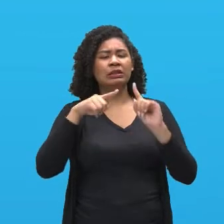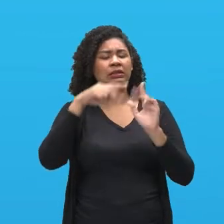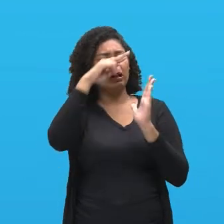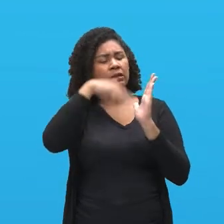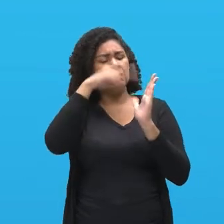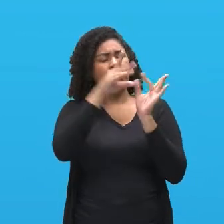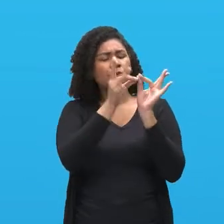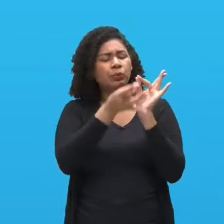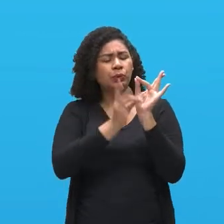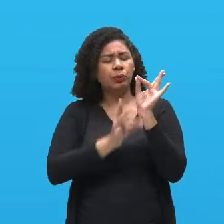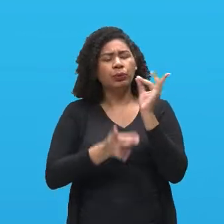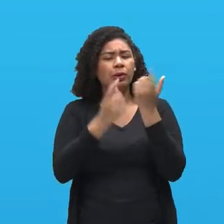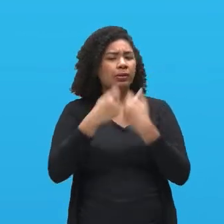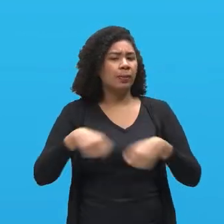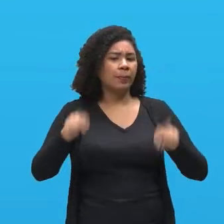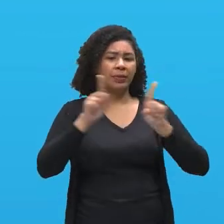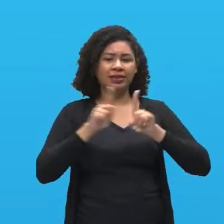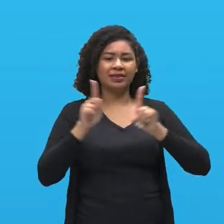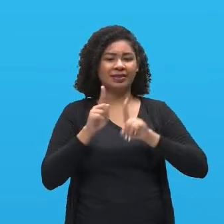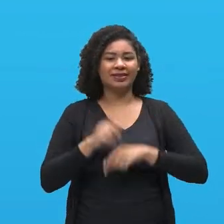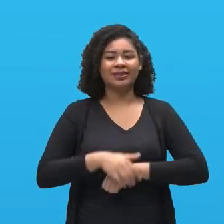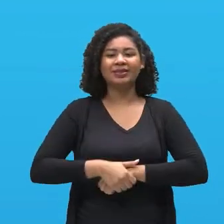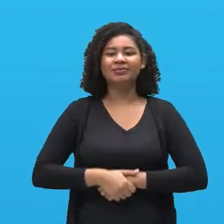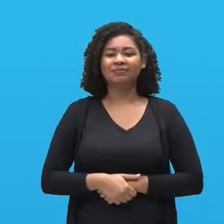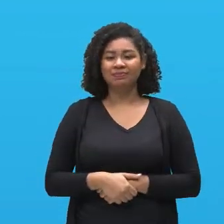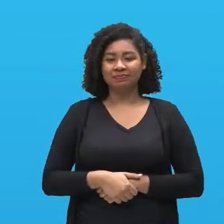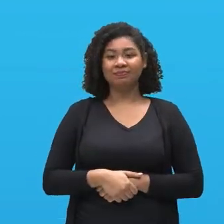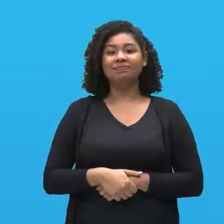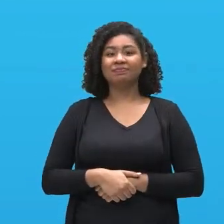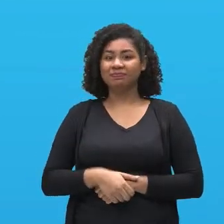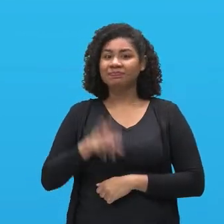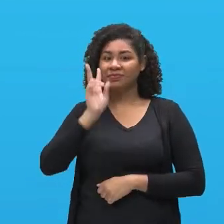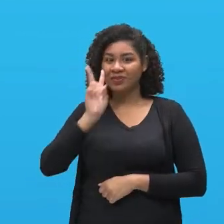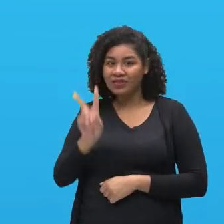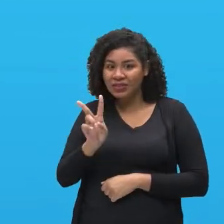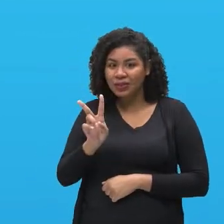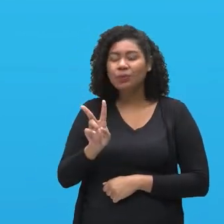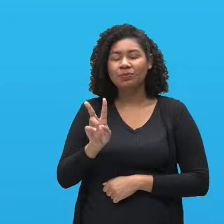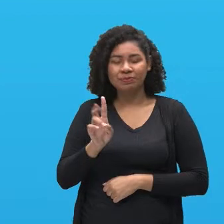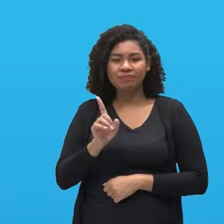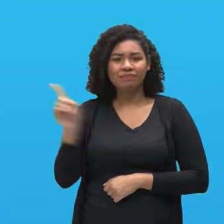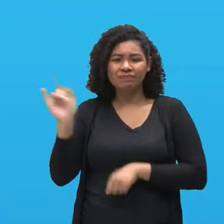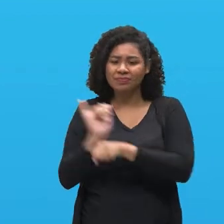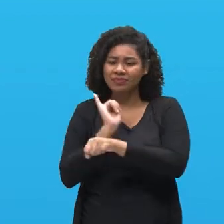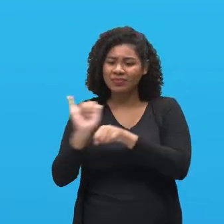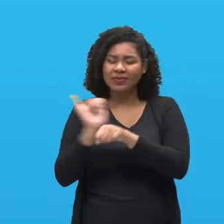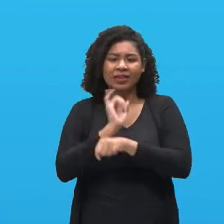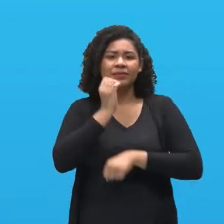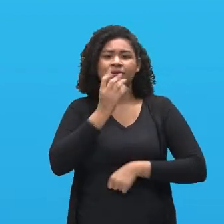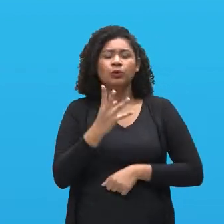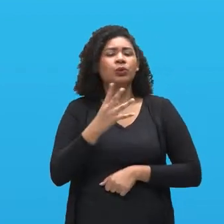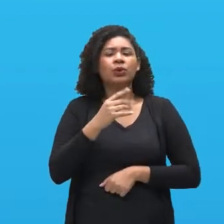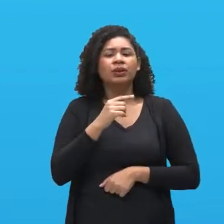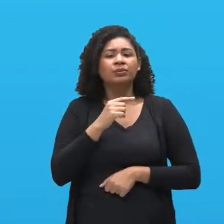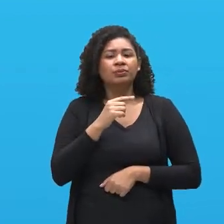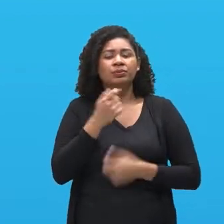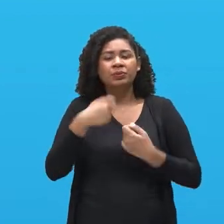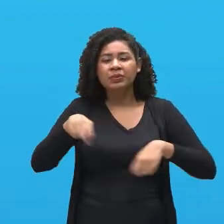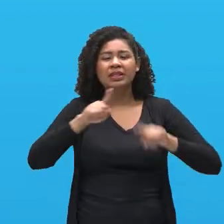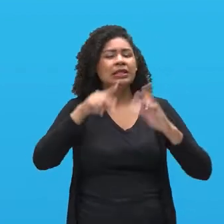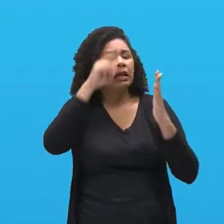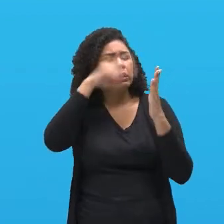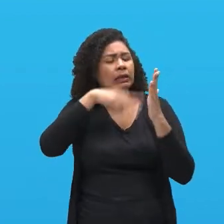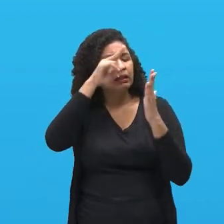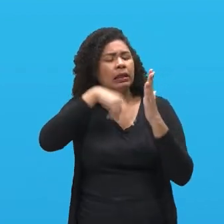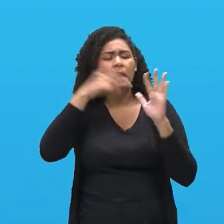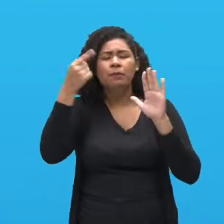não precisa ler palavra por palavra do texto para entender e para conseguir essa informação específica. Isso